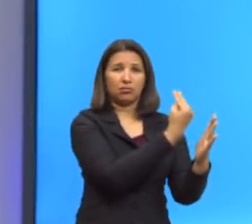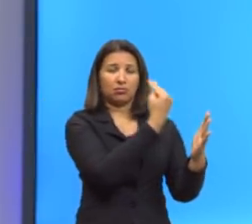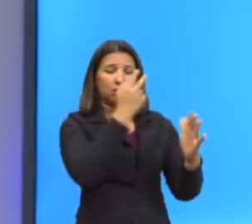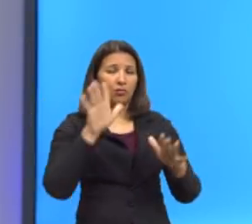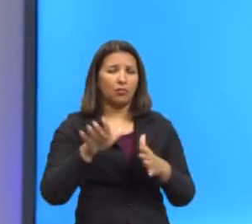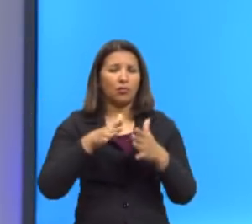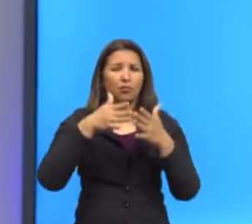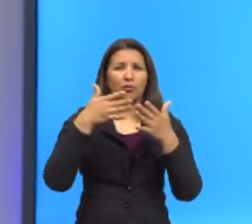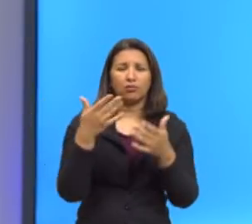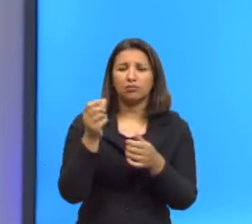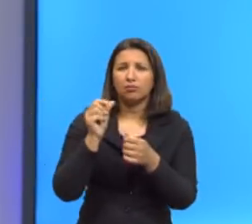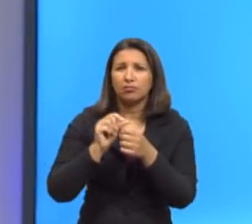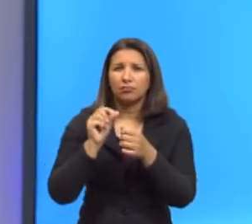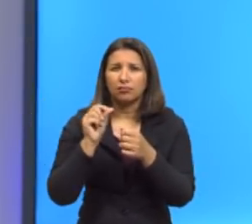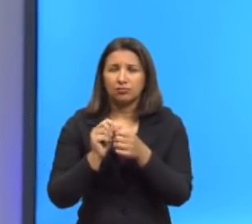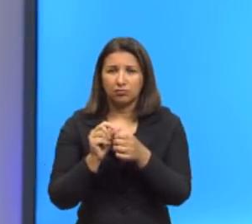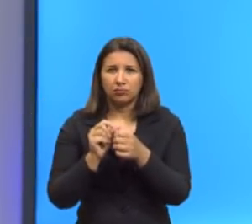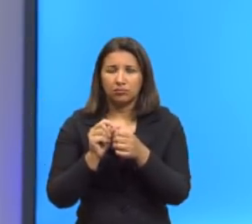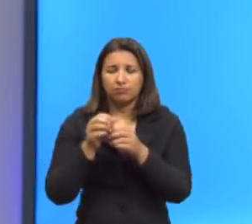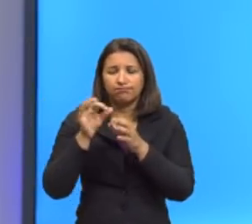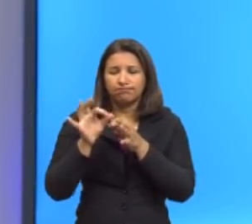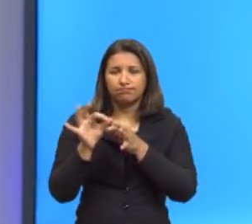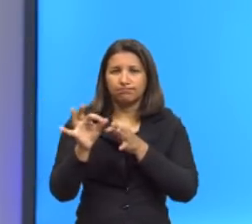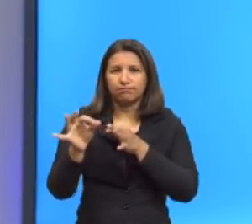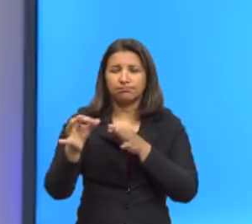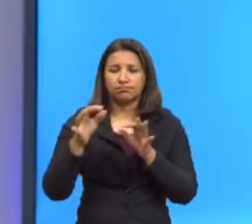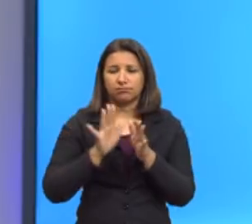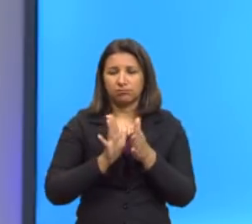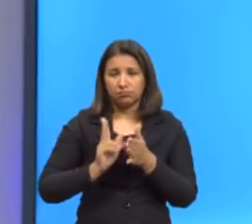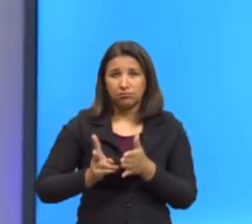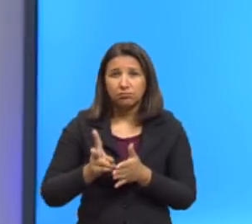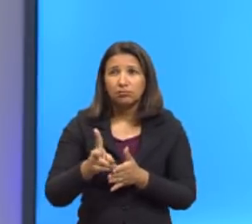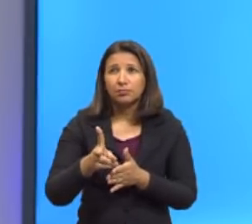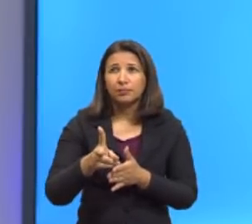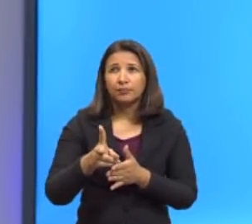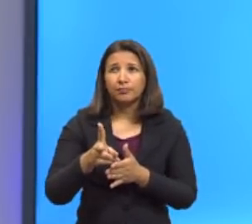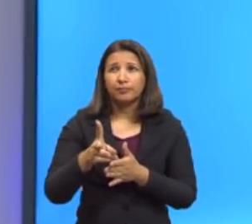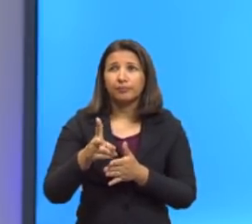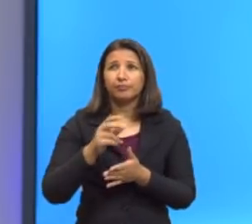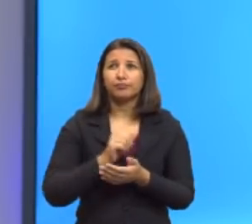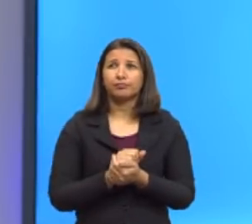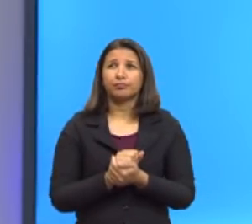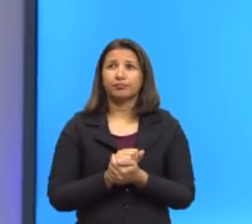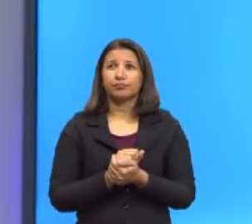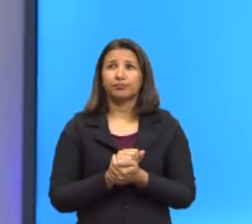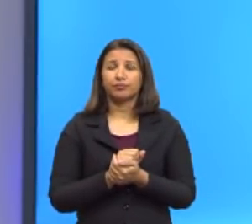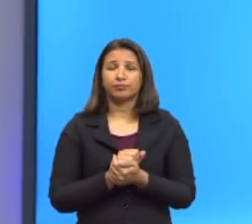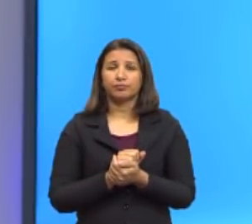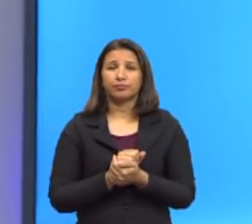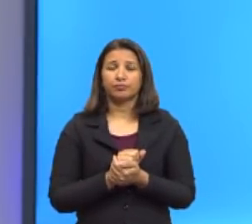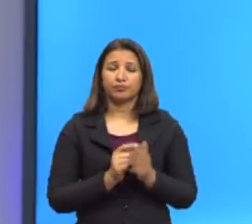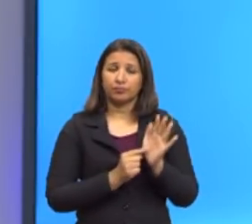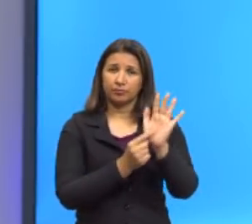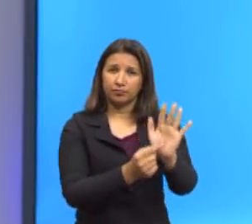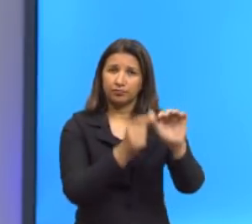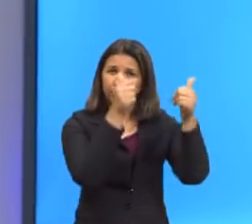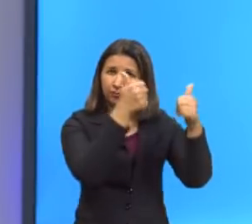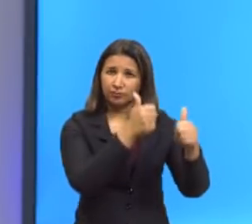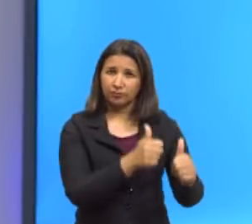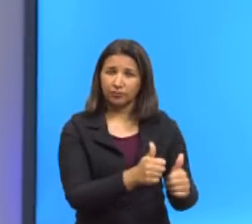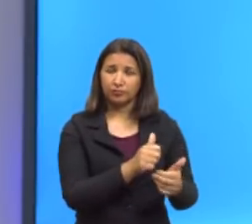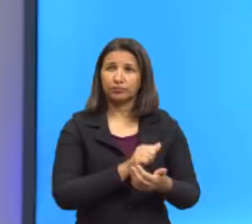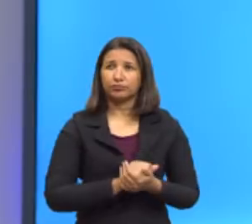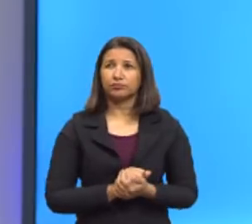pelo prolongamento, aqui também, ó, pegar a parte de baixo, ela vem aqui e reflete aqui. Quando ela é formada